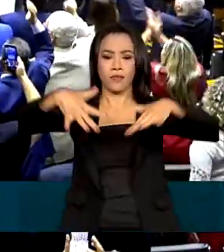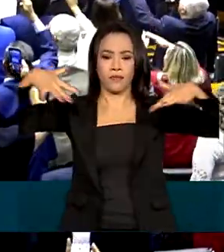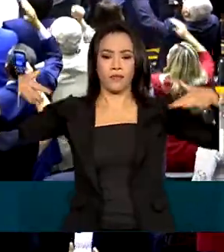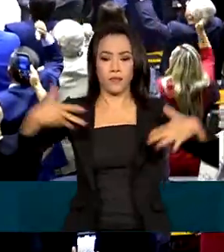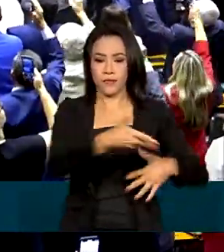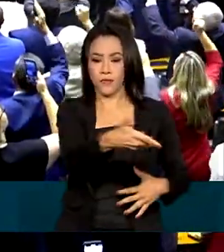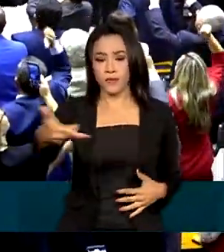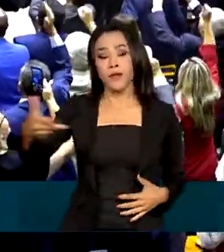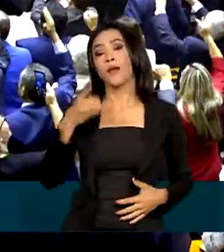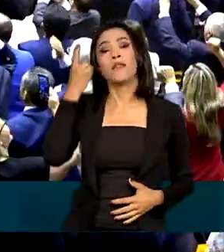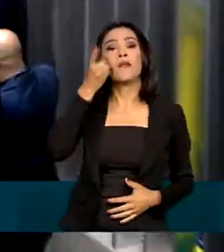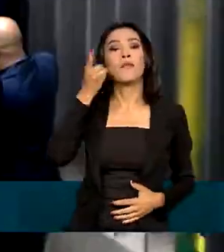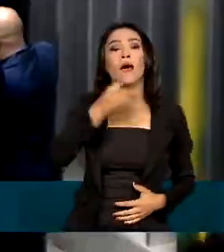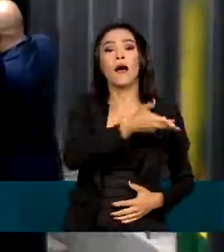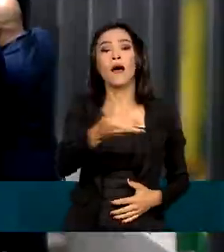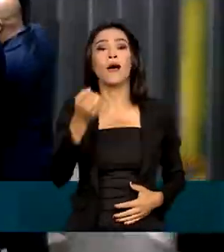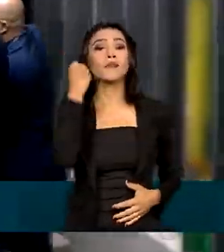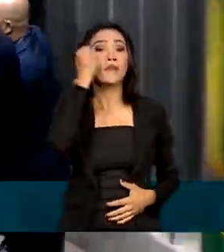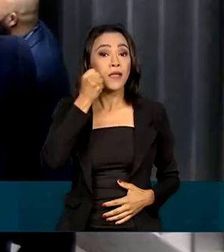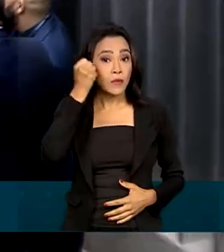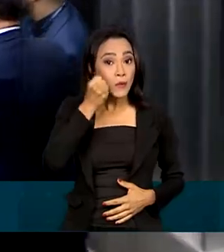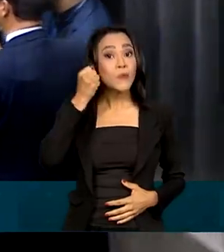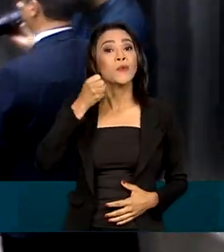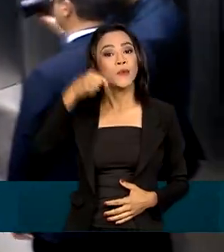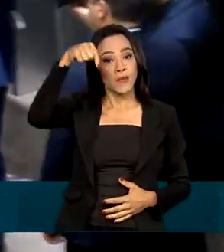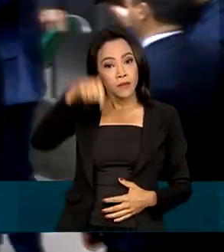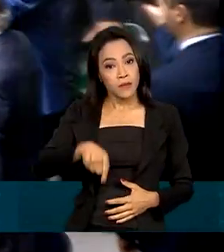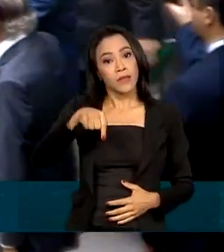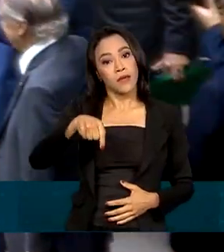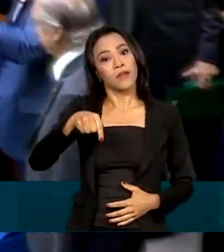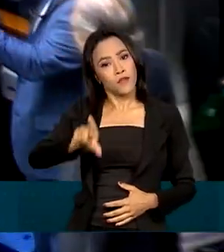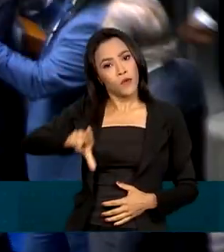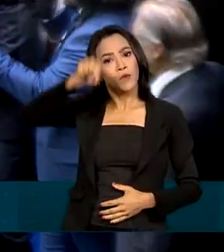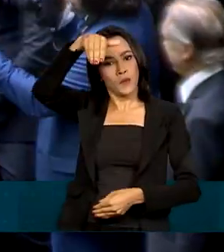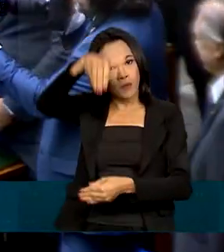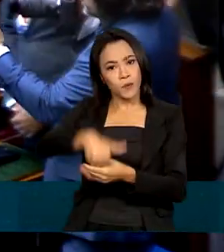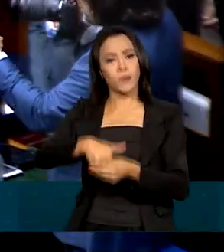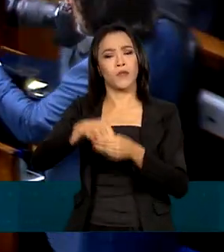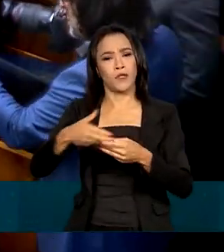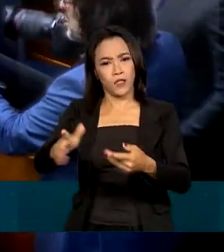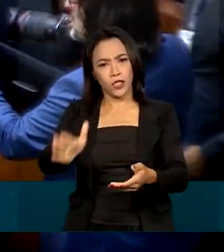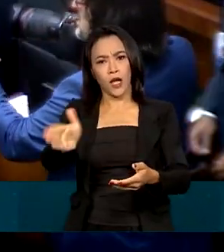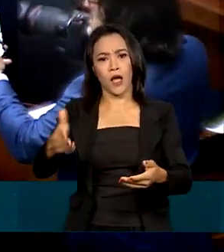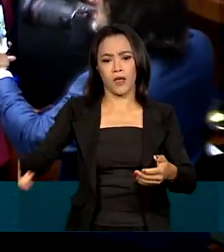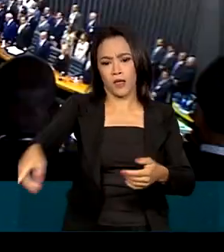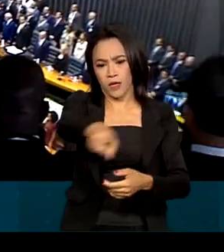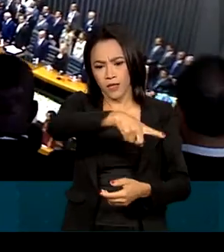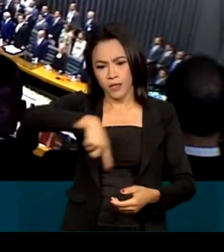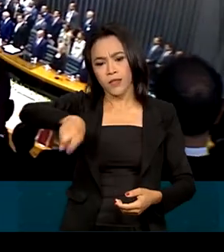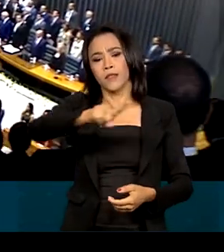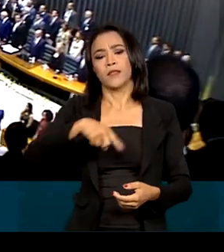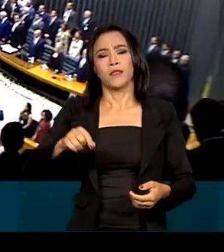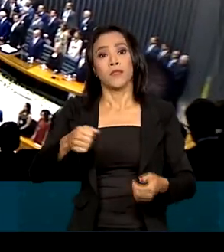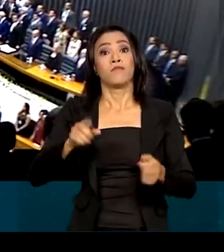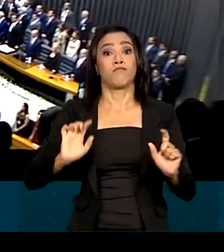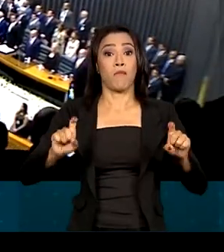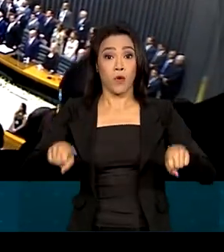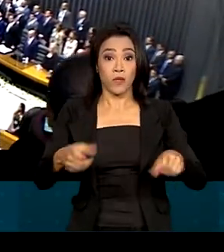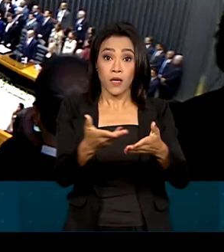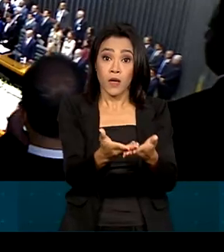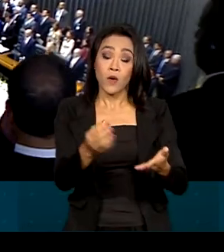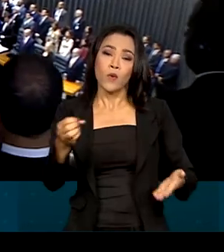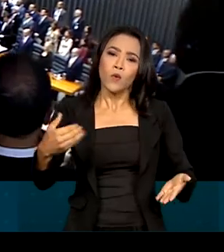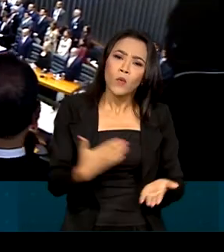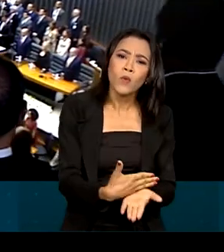de deputados e senadores da atual legislatura e eleitos, que tomam posse em 1º de fevereiro. Ministros do novo